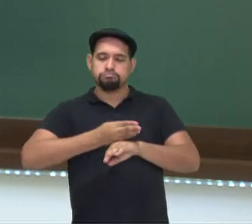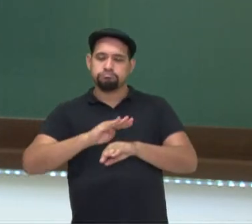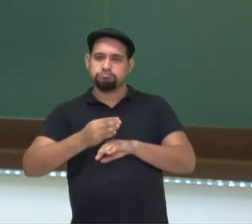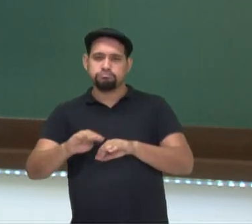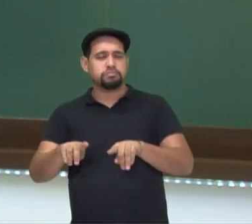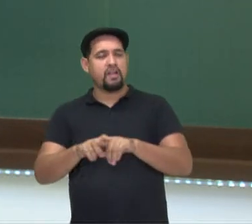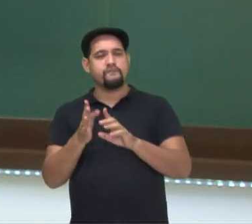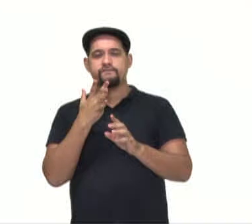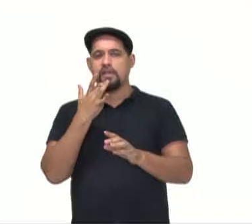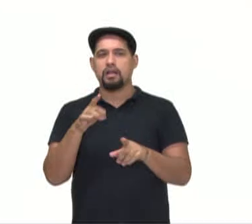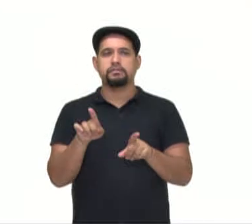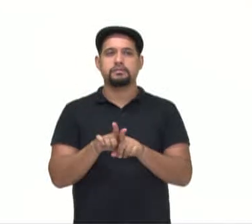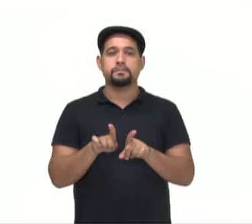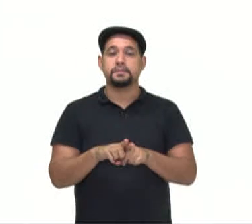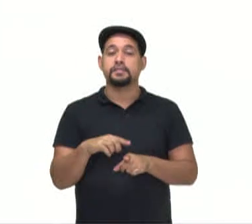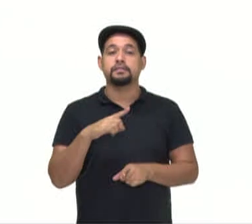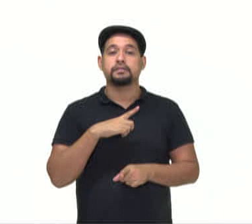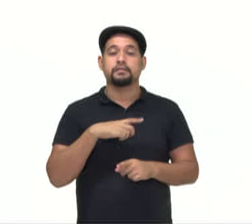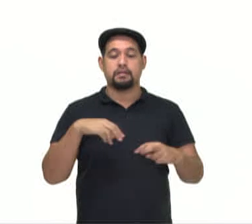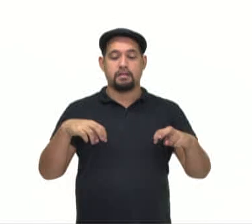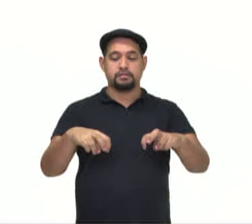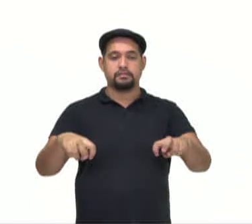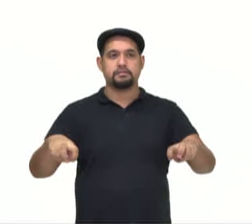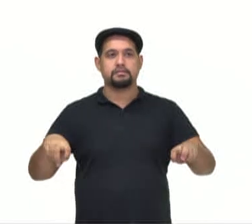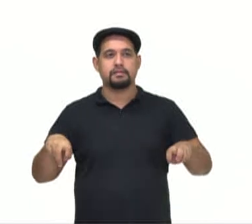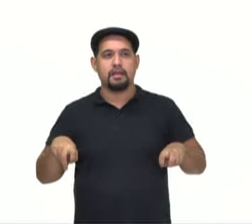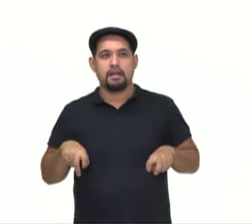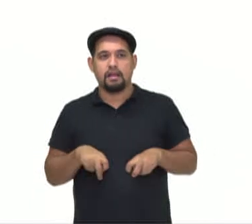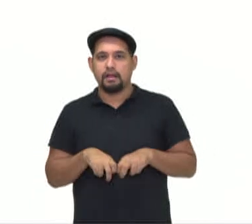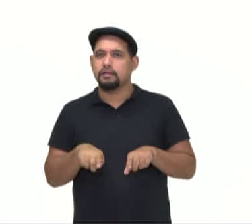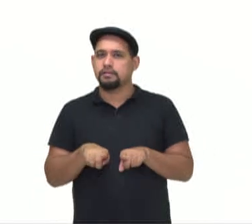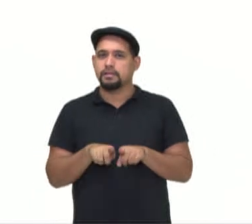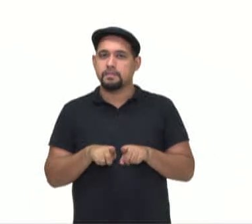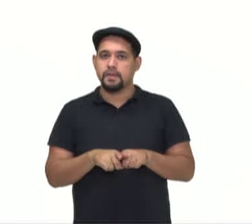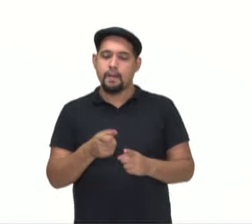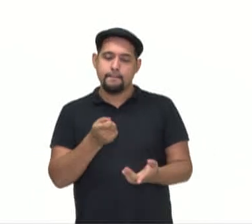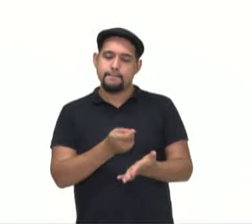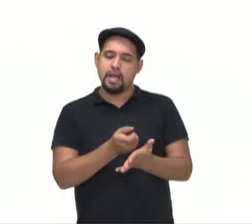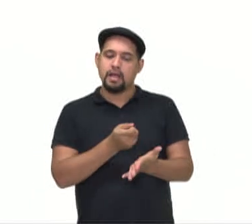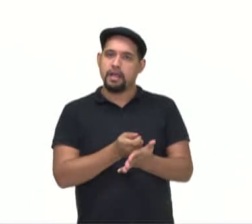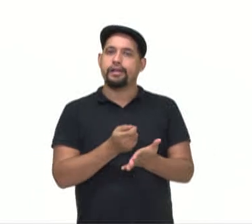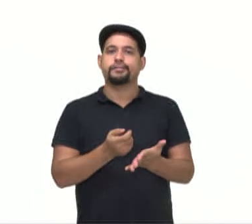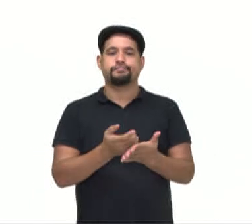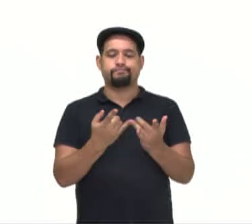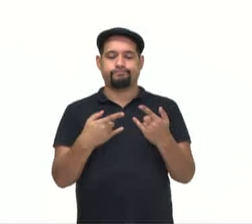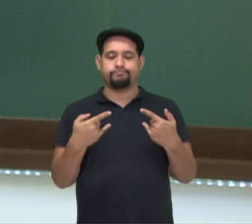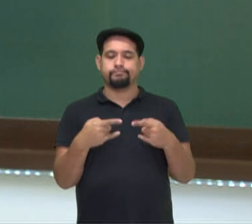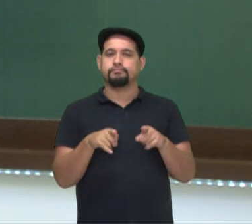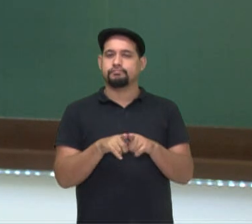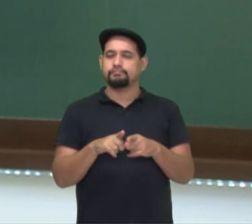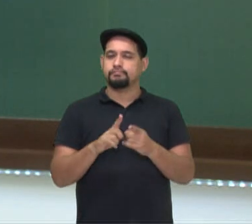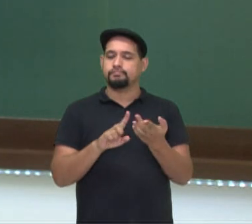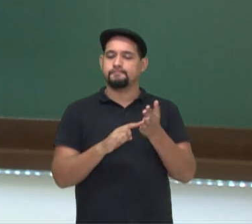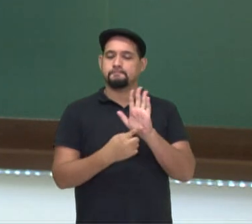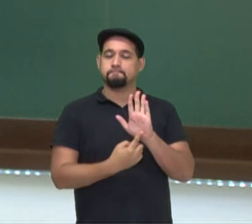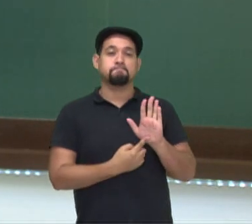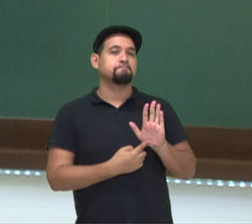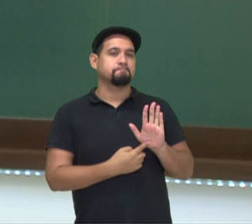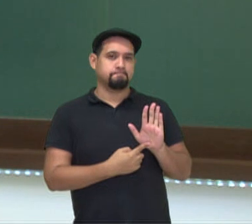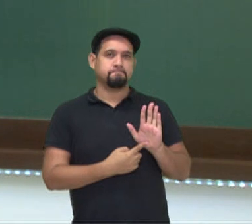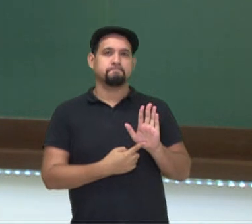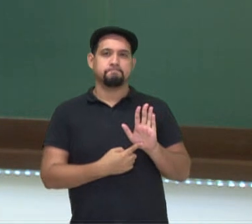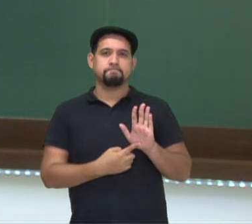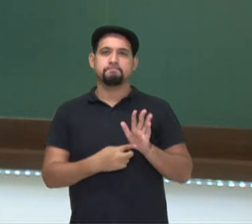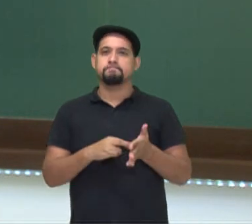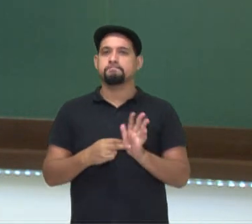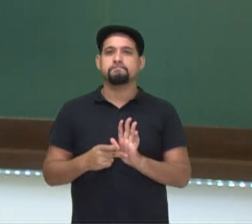com facilidade. A cerca, né, que é cercado, a bilheteria para cobrar o ingresso para essas apresentações, que está